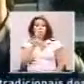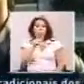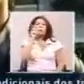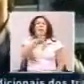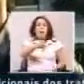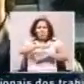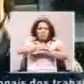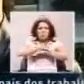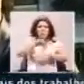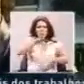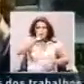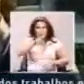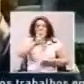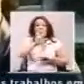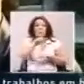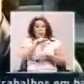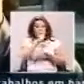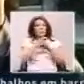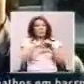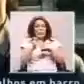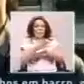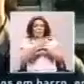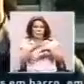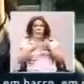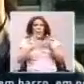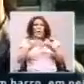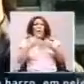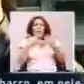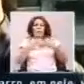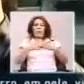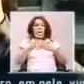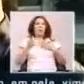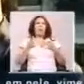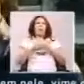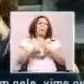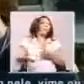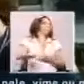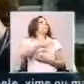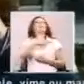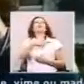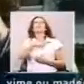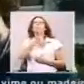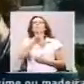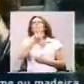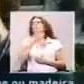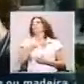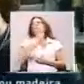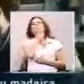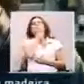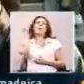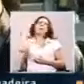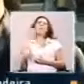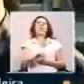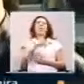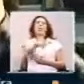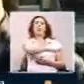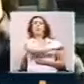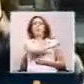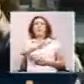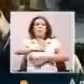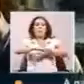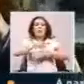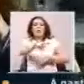faz esta separação, e sobretudo a partir do momento em que se dá um poder tão grande a um grupo de alunos, que é o poder de dar uma ordem que vai ser